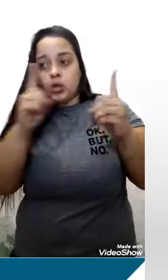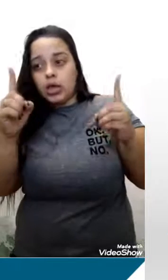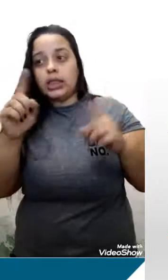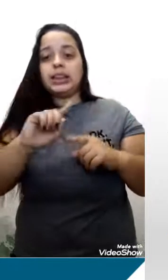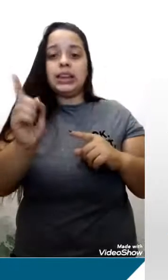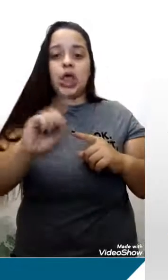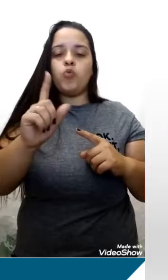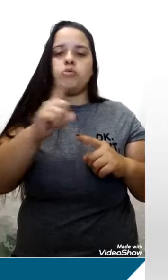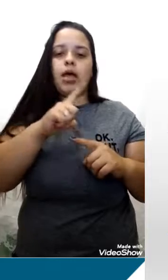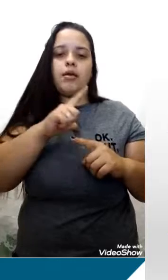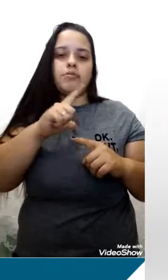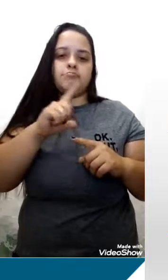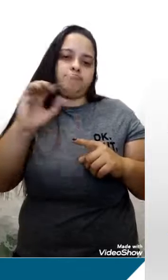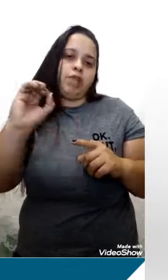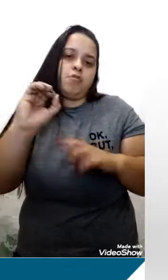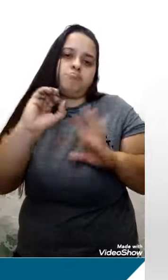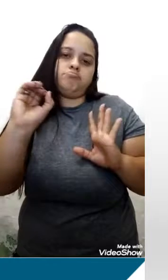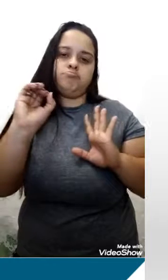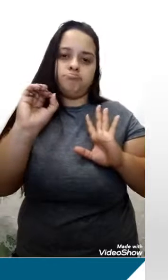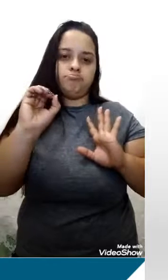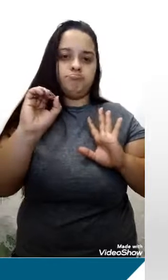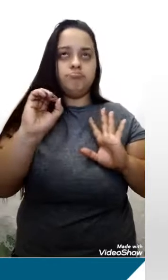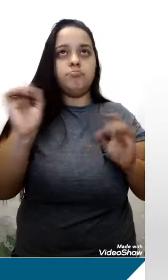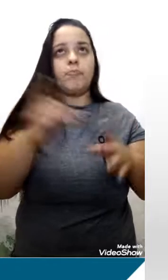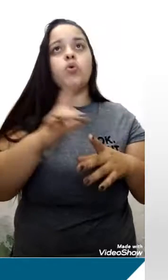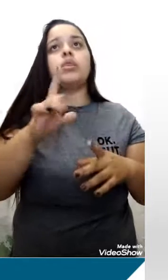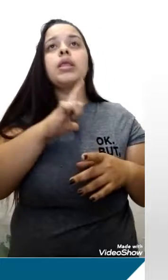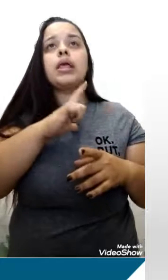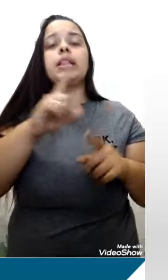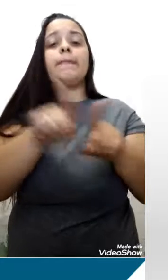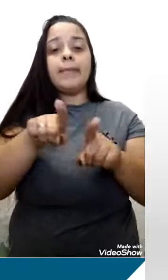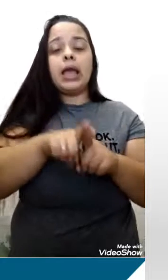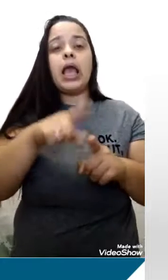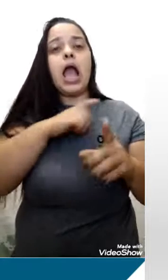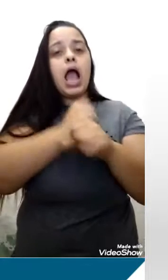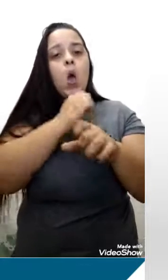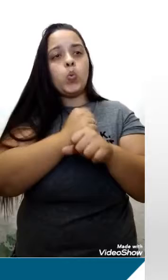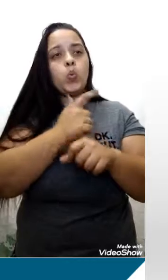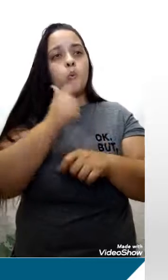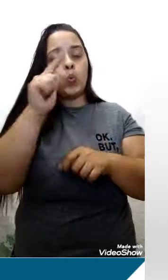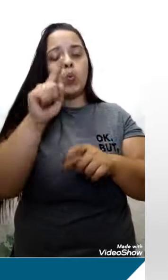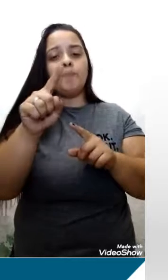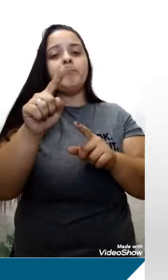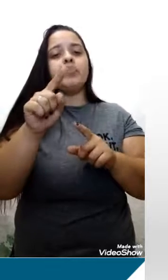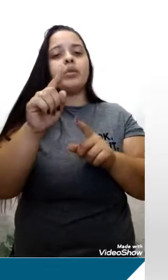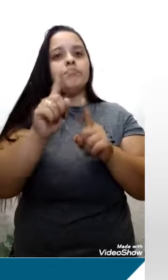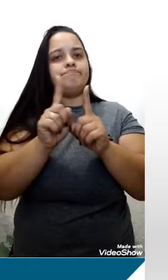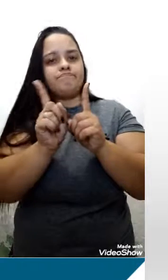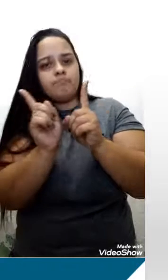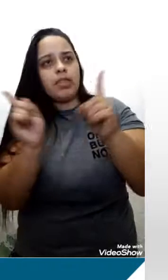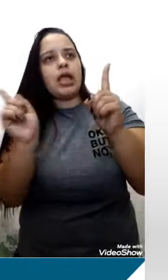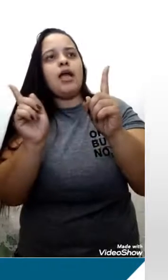deslocamento, elas não realizam trabalho. Nós também podemos calcular o trabalho de uma